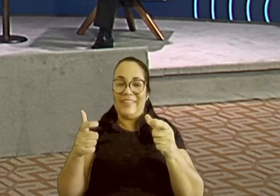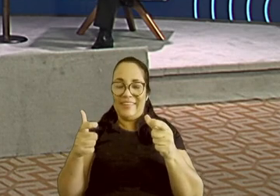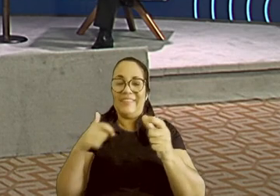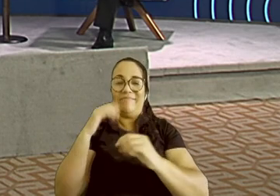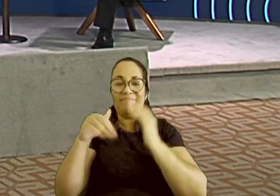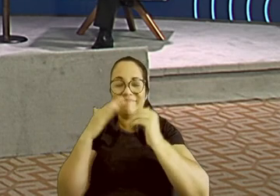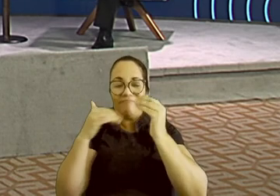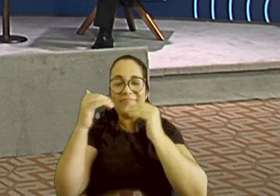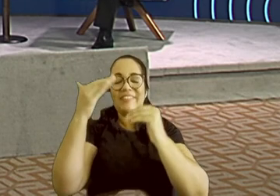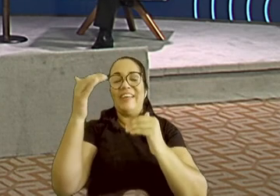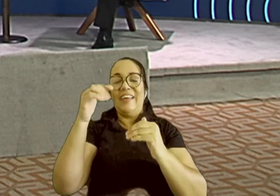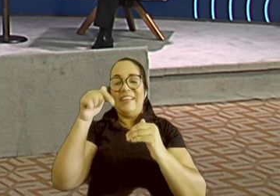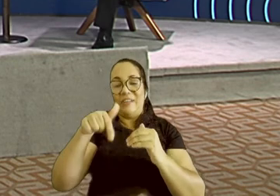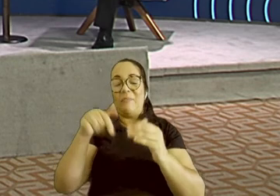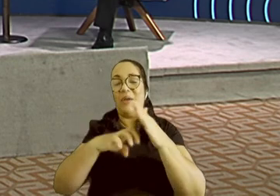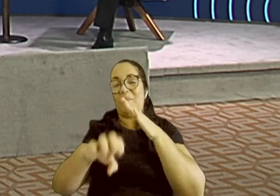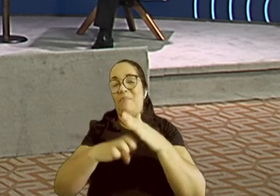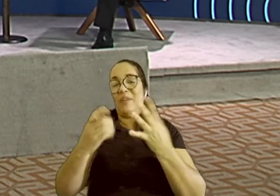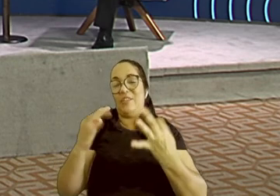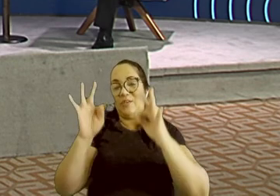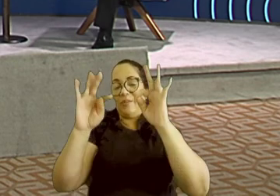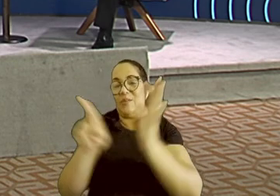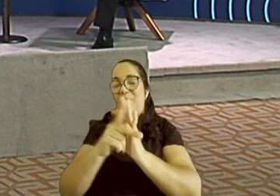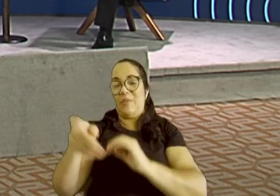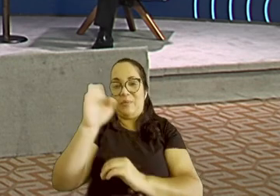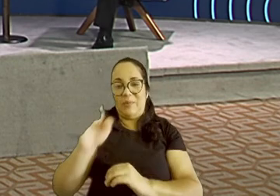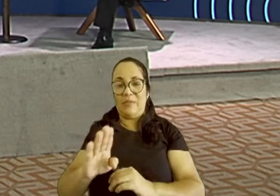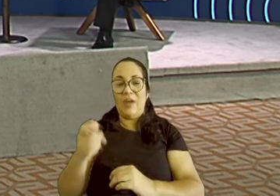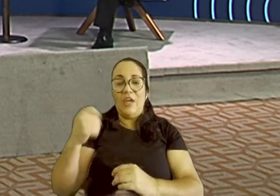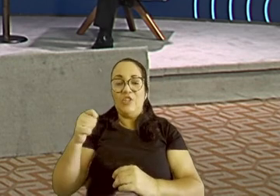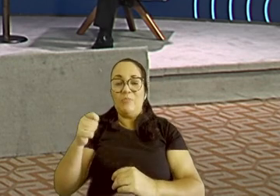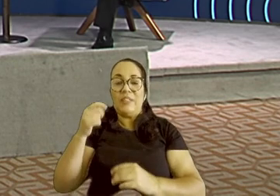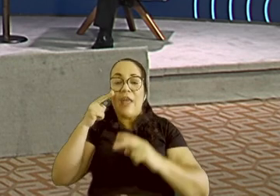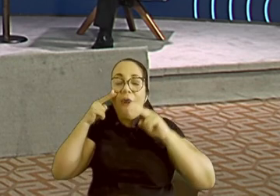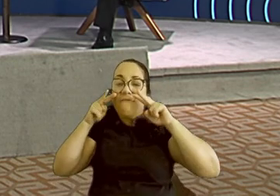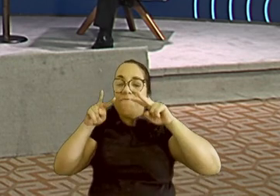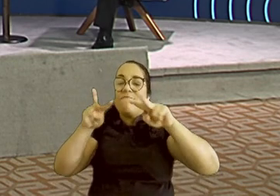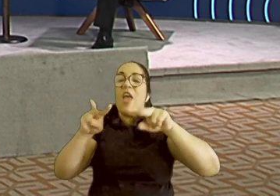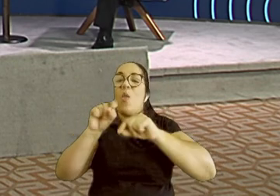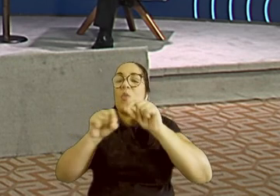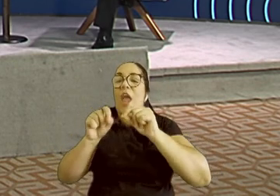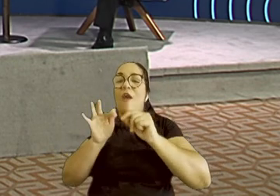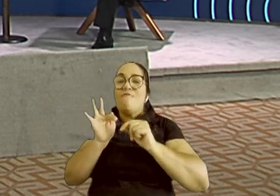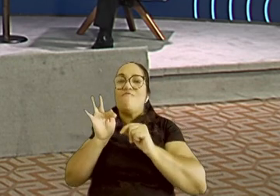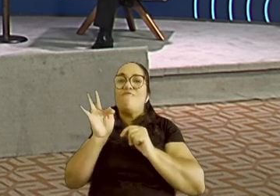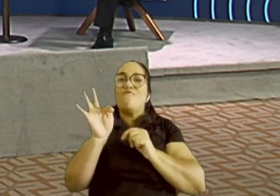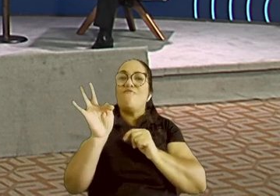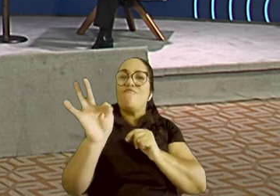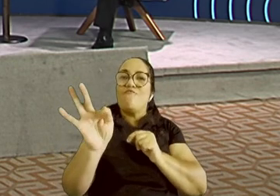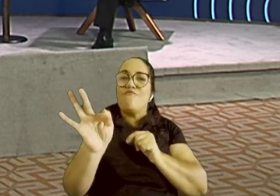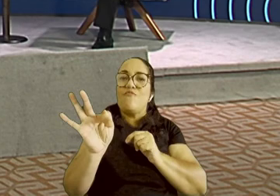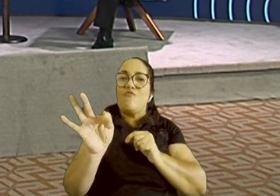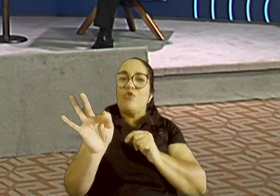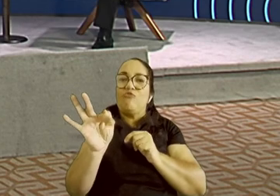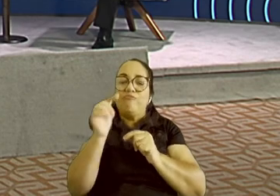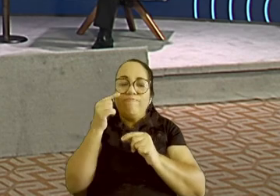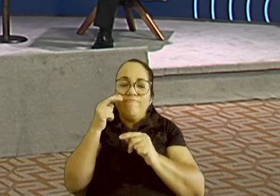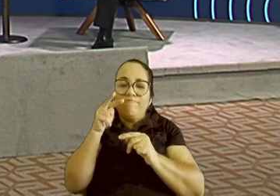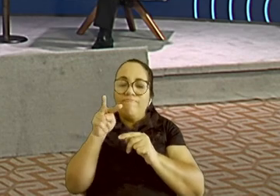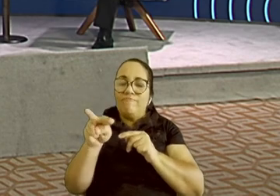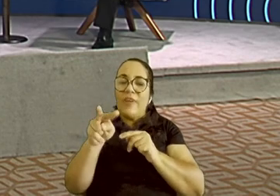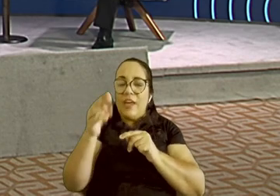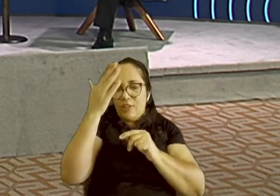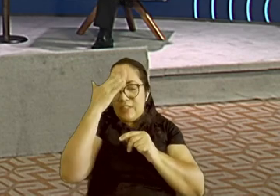no Brasil que a gente também olha para frente então pô é um momento difícil vai ser mais difícil comprar empresas agora também